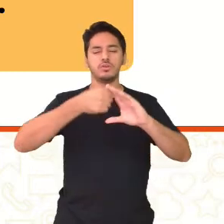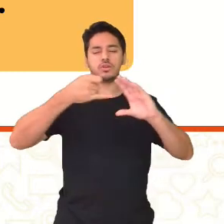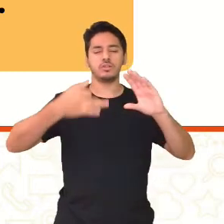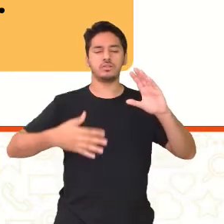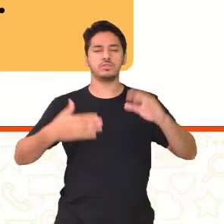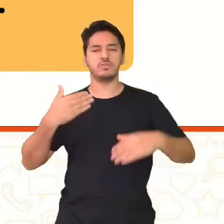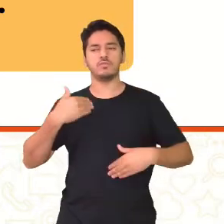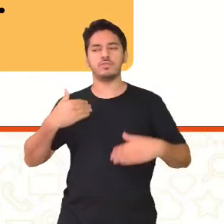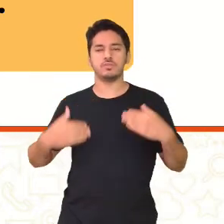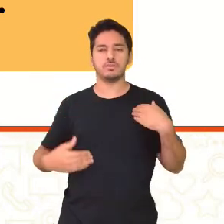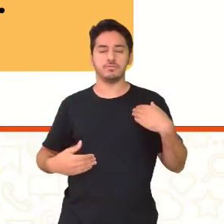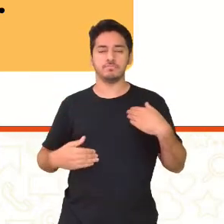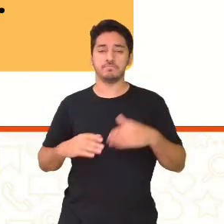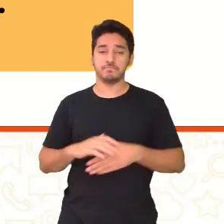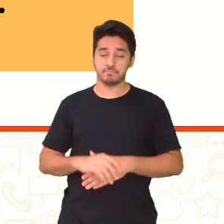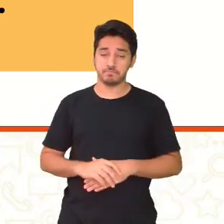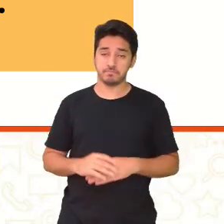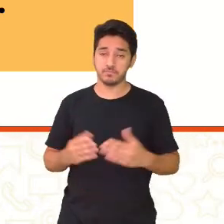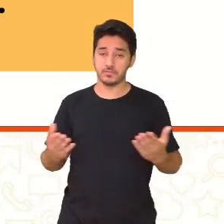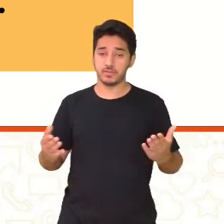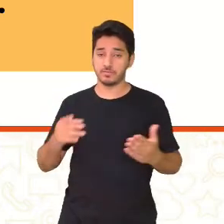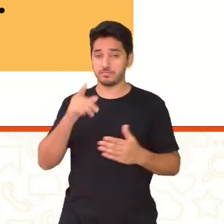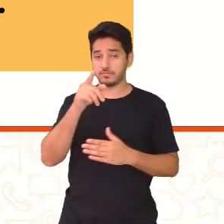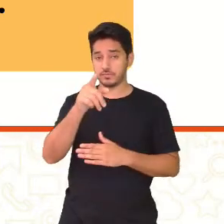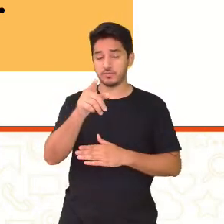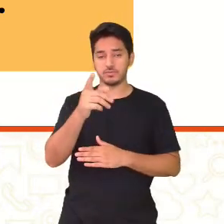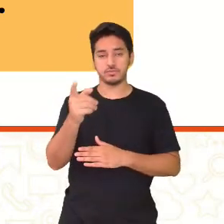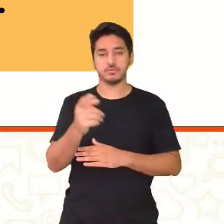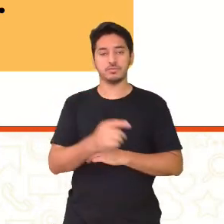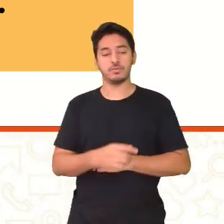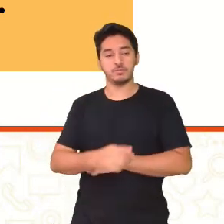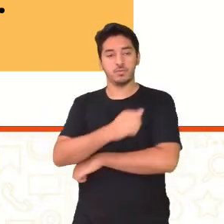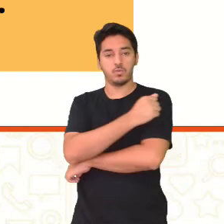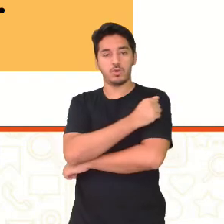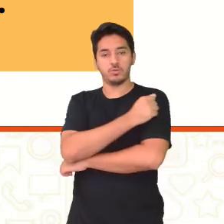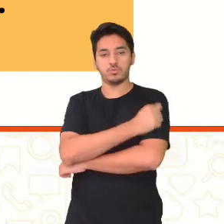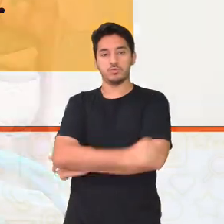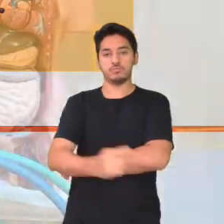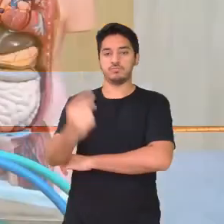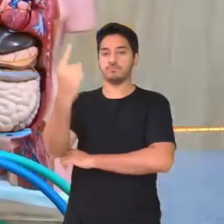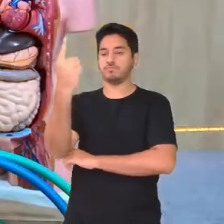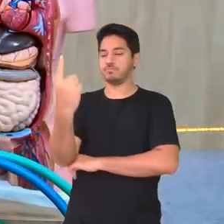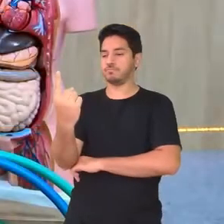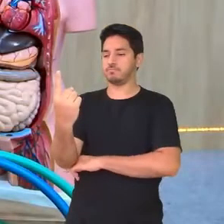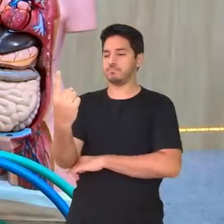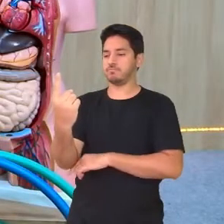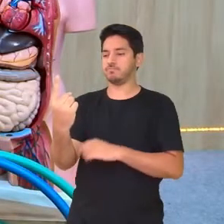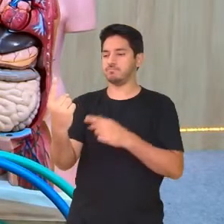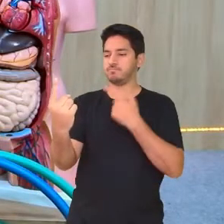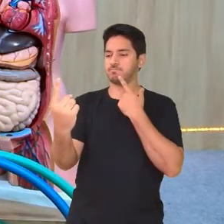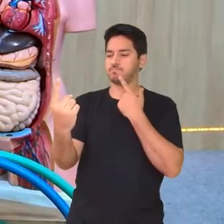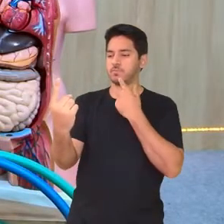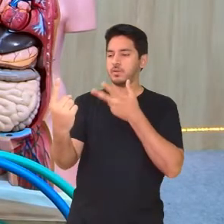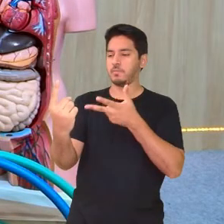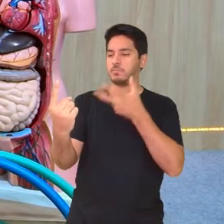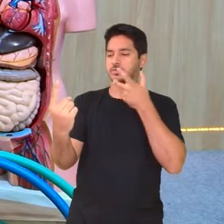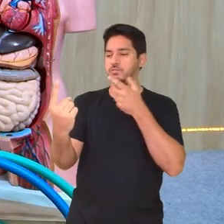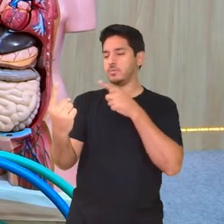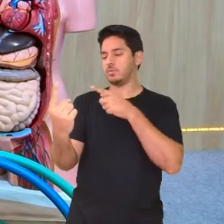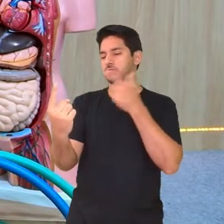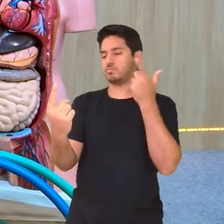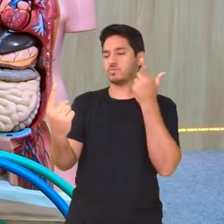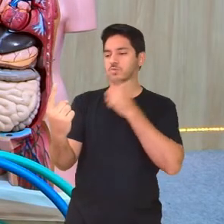física? Porque quando você está diante desse estudante, você vai perceber o que é que ele